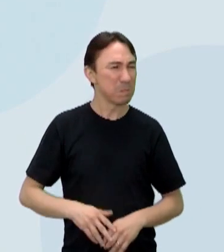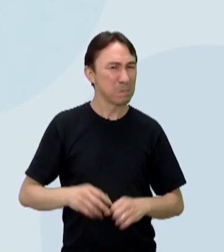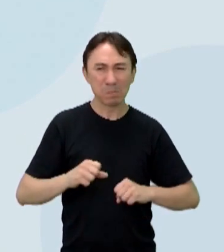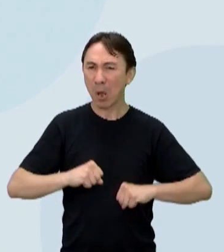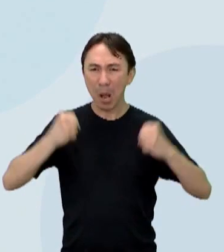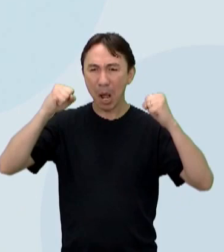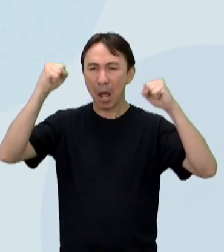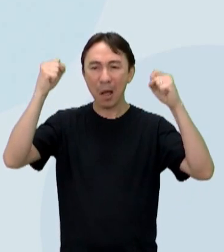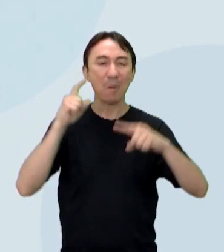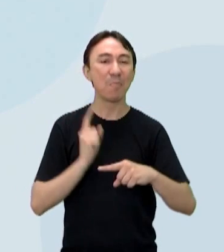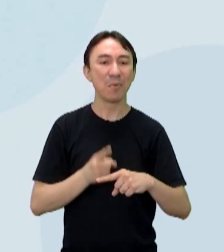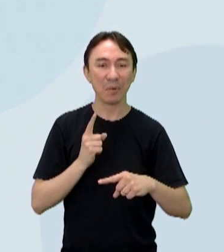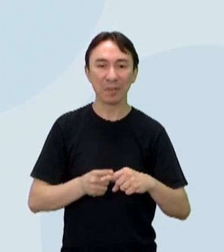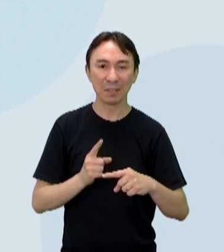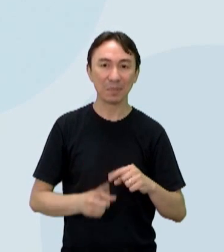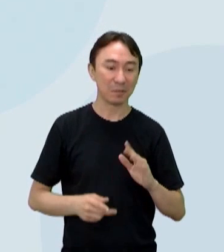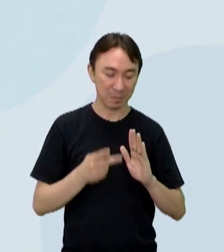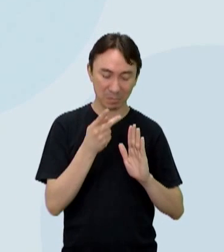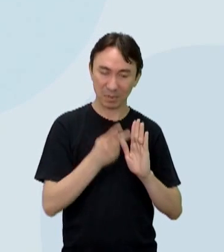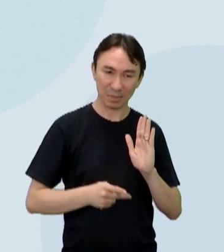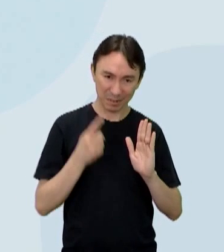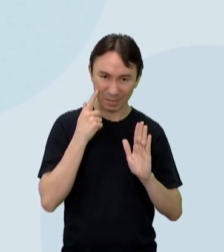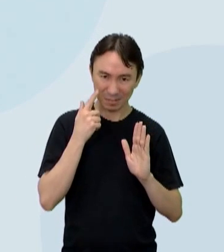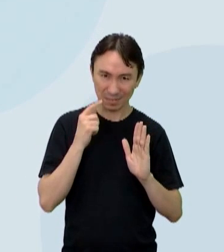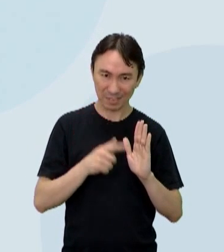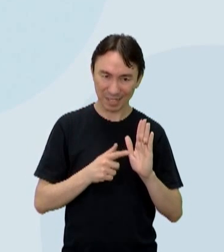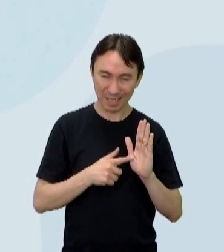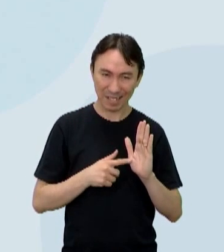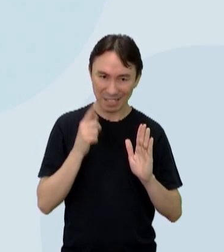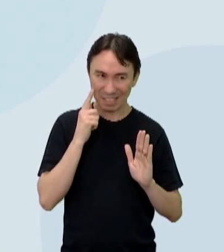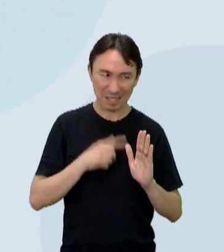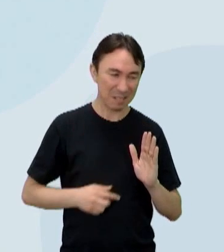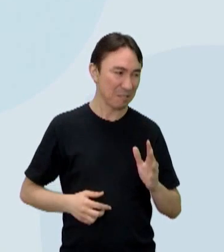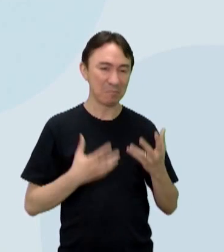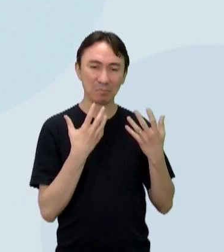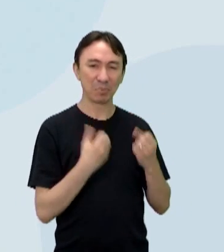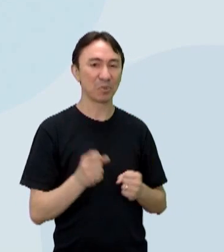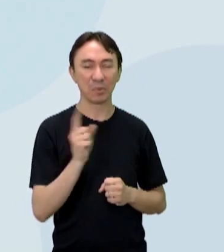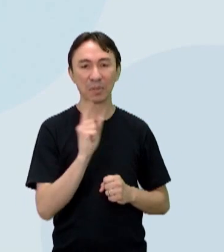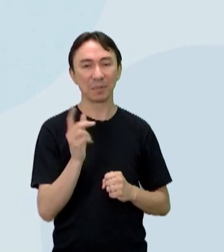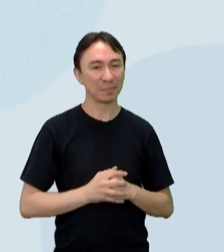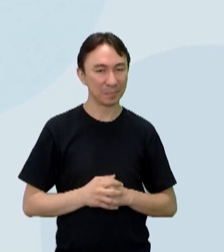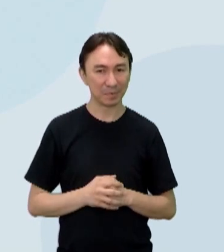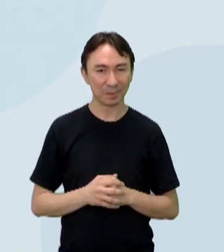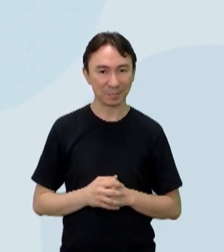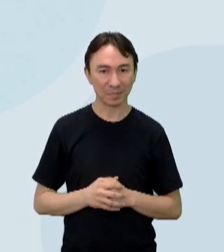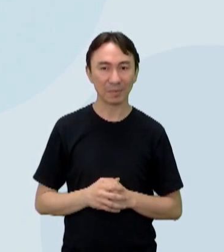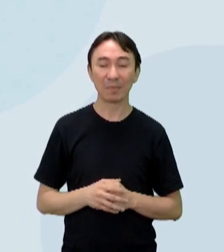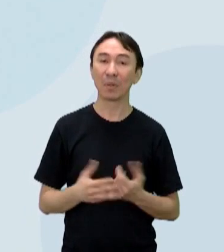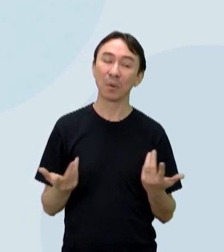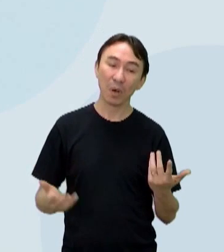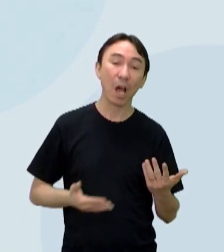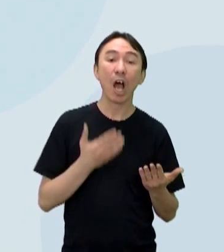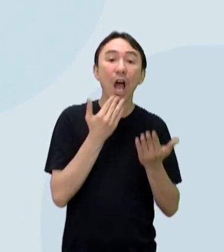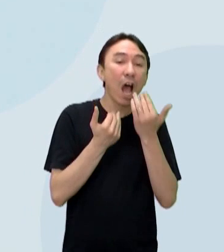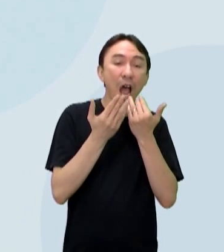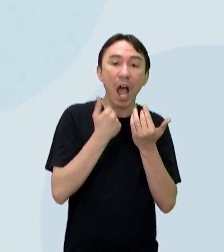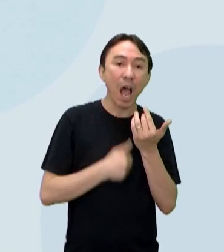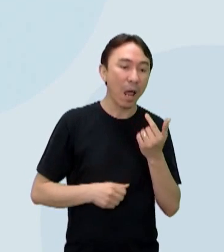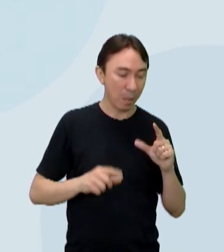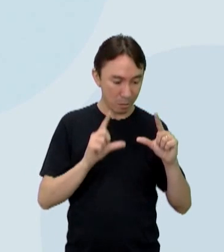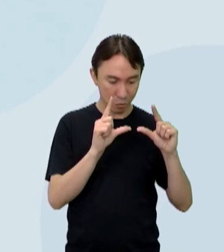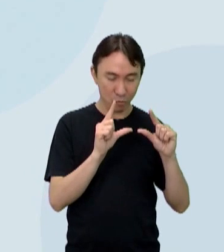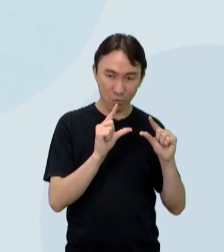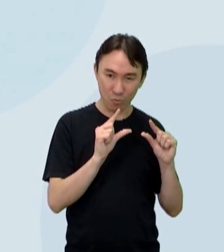foram recusados. Isso aconteceu. Os sentimentos os mantimentos estavam acabando, embora, né,